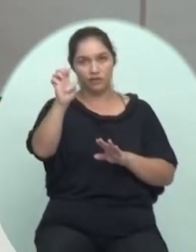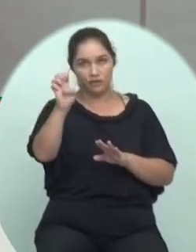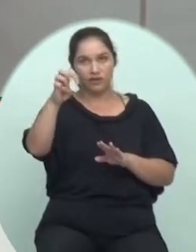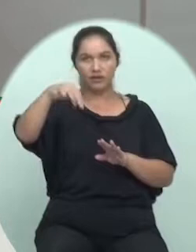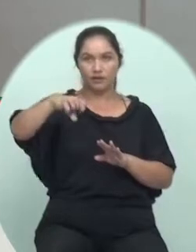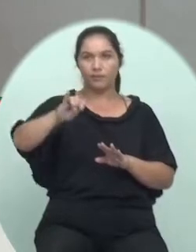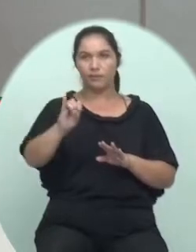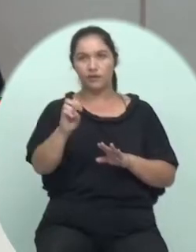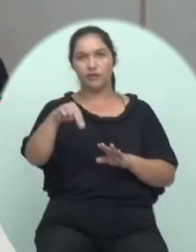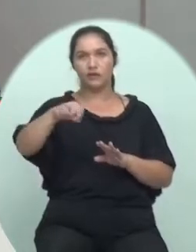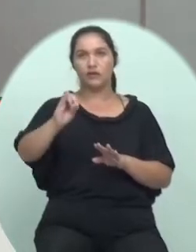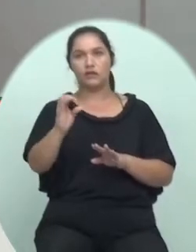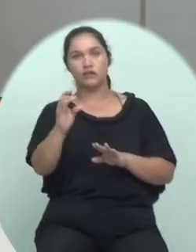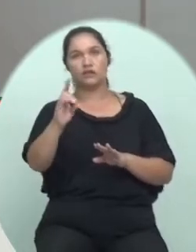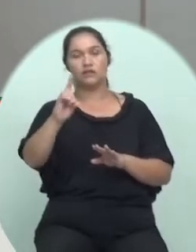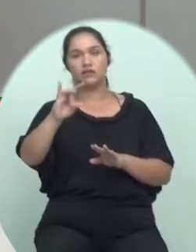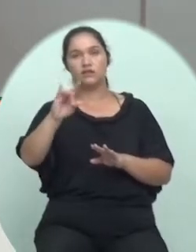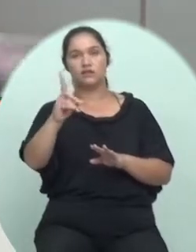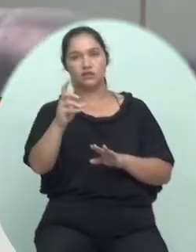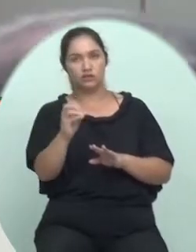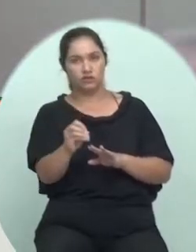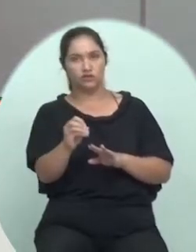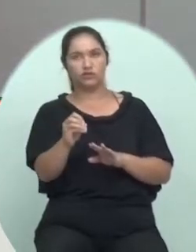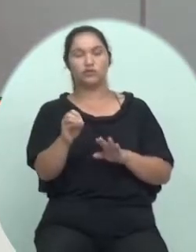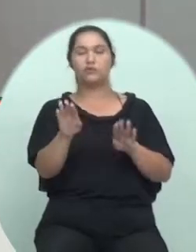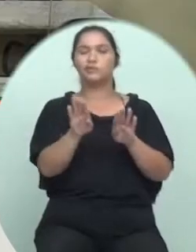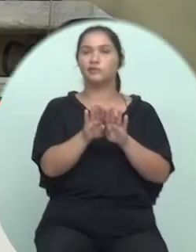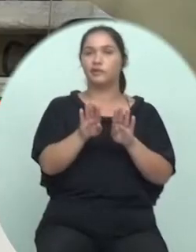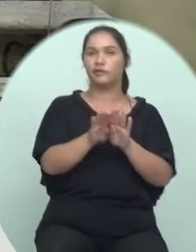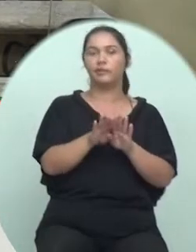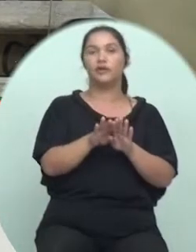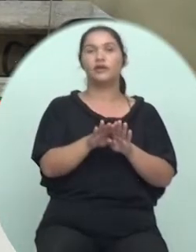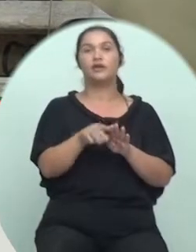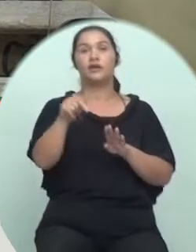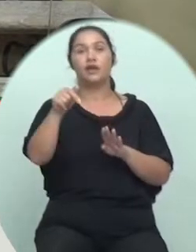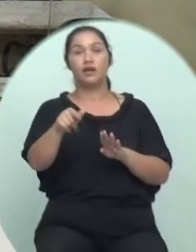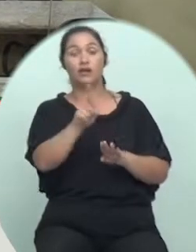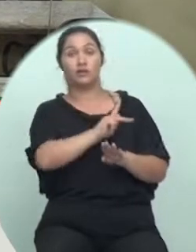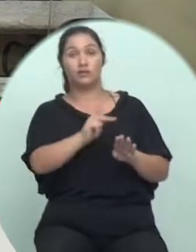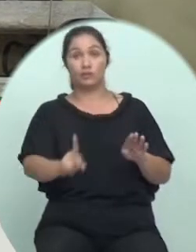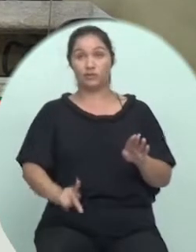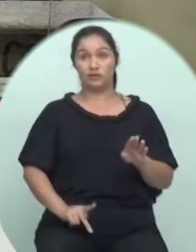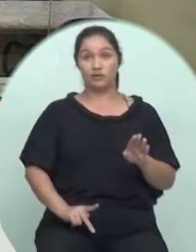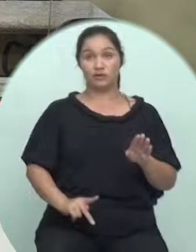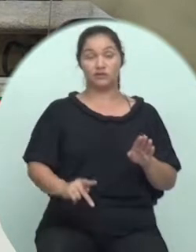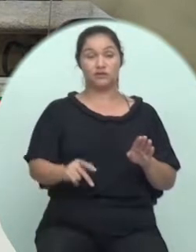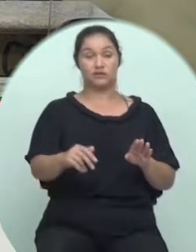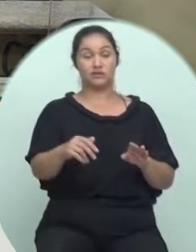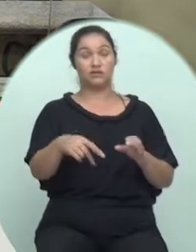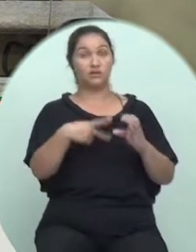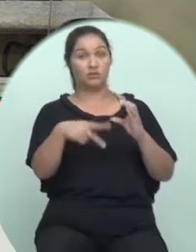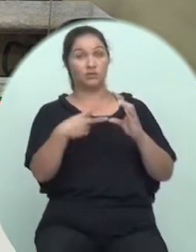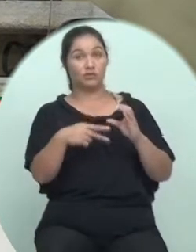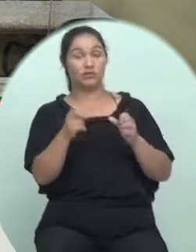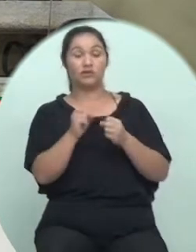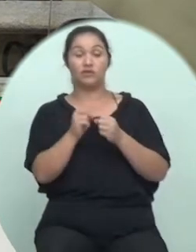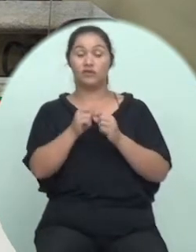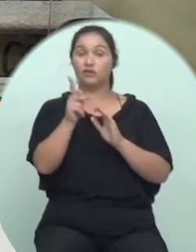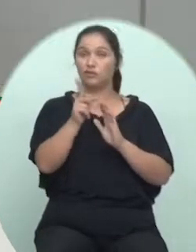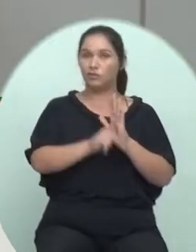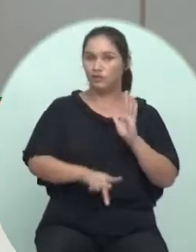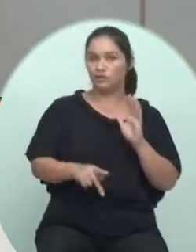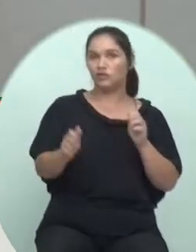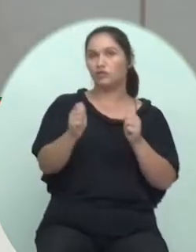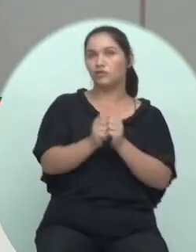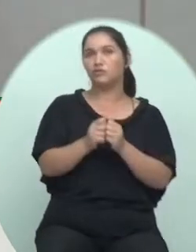O próprio vereador, presidente, protocolou nesta casa um projeto em parceria com a promotoria de Criciúma referente